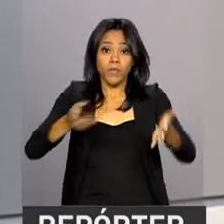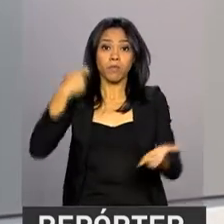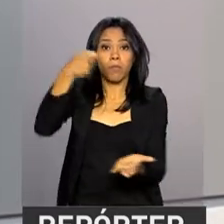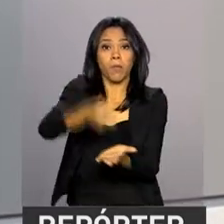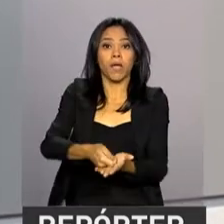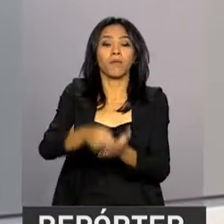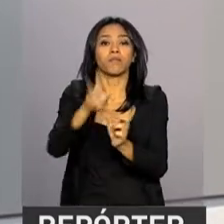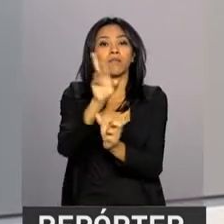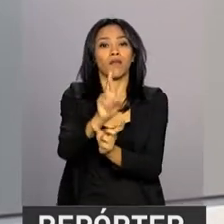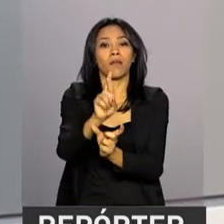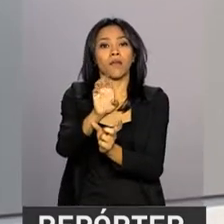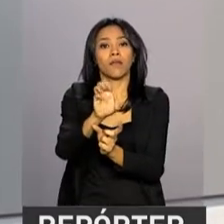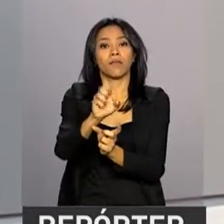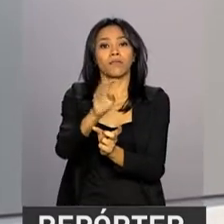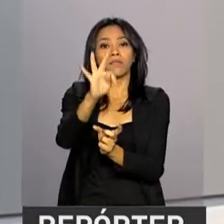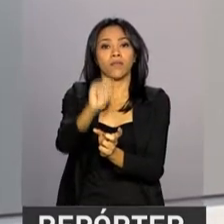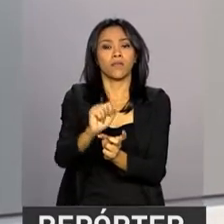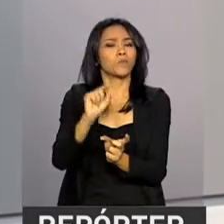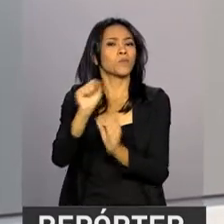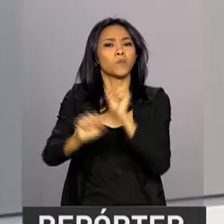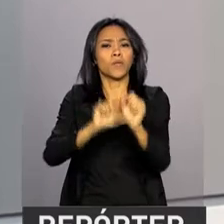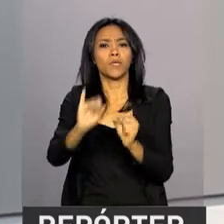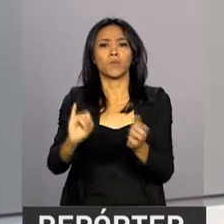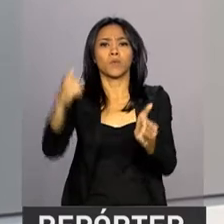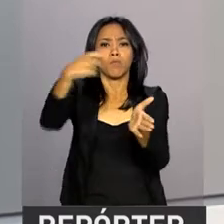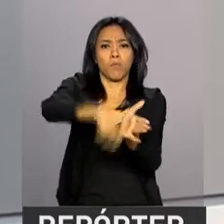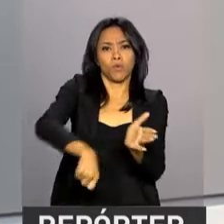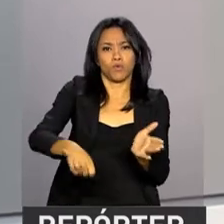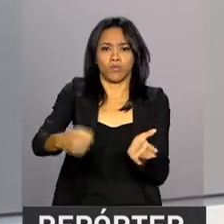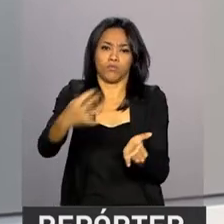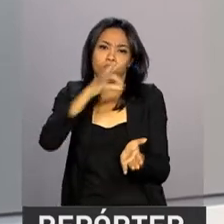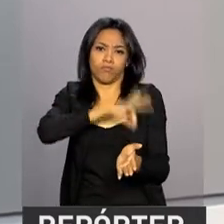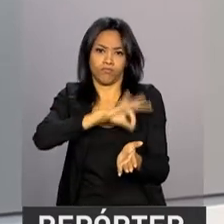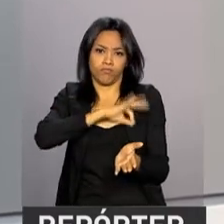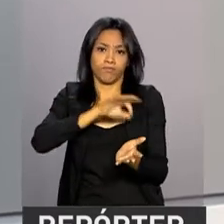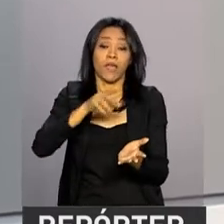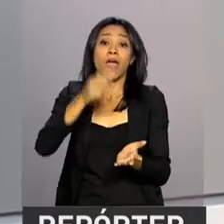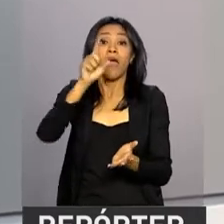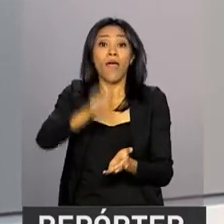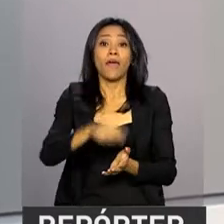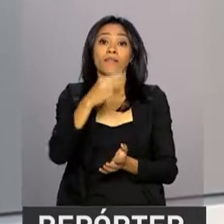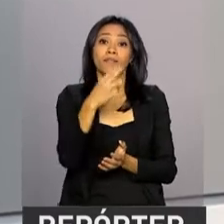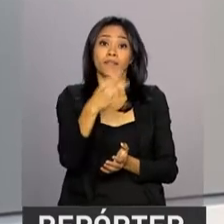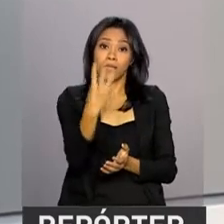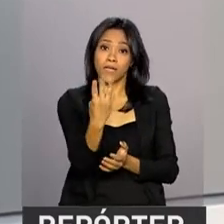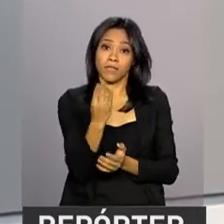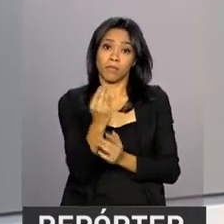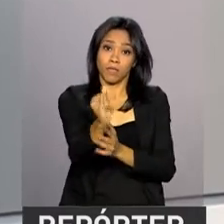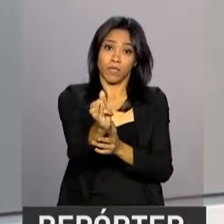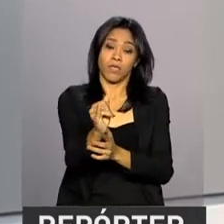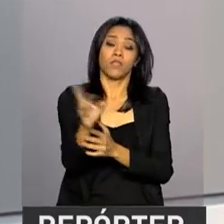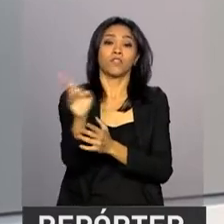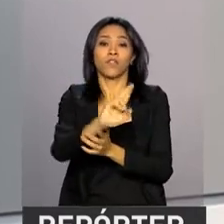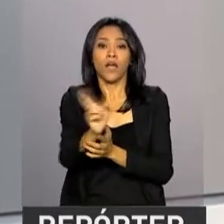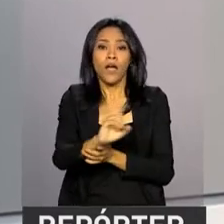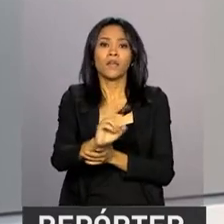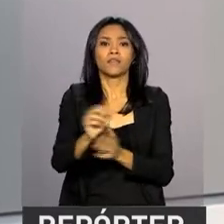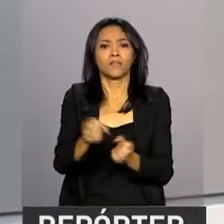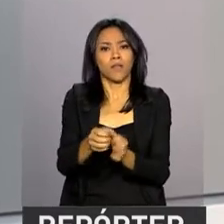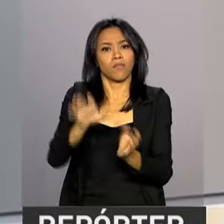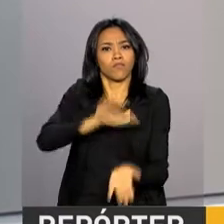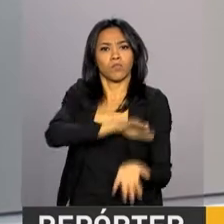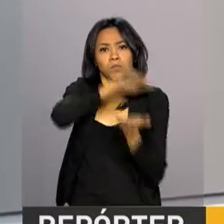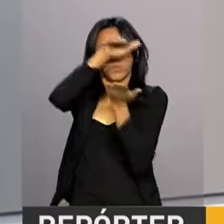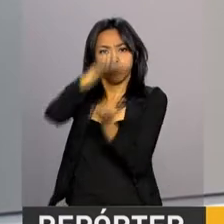de restituição do imposto de renda 2017 são 3 bilhões de reais disponíveis para os contribuintes o